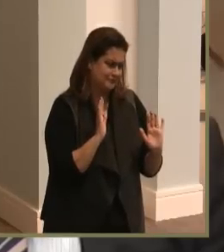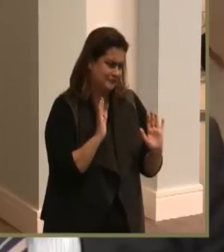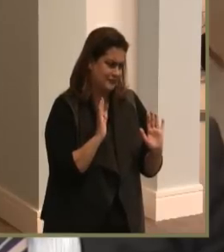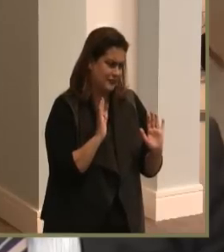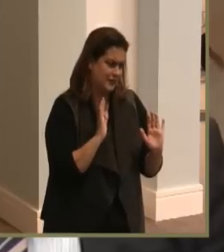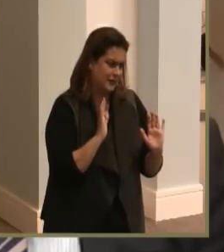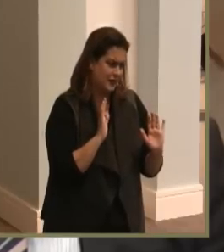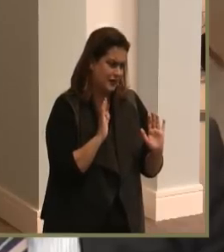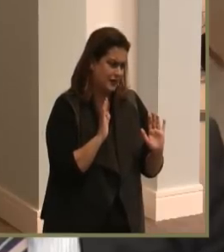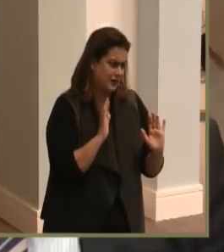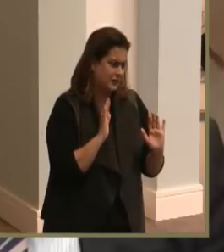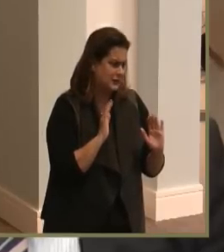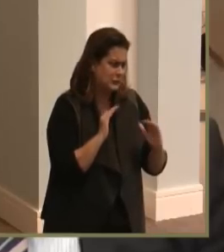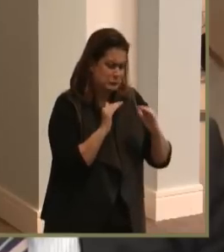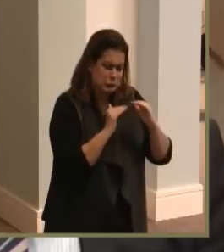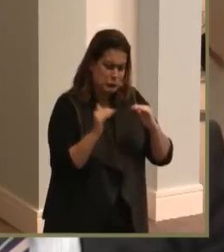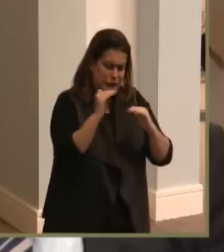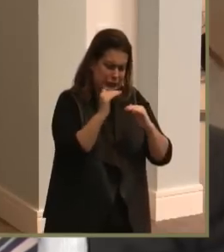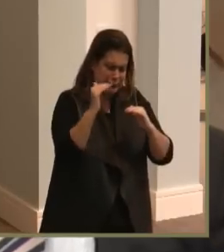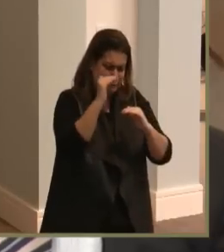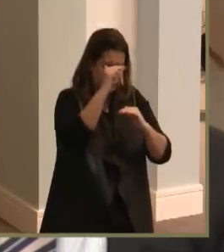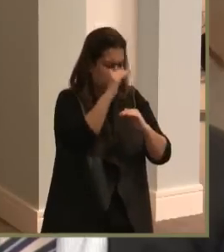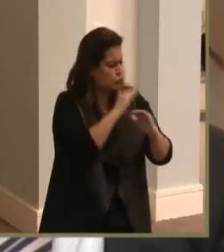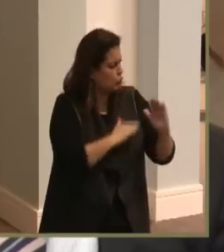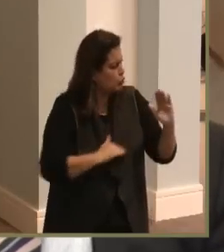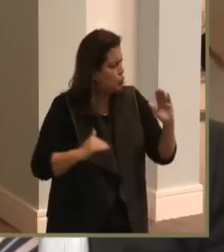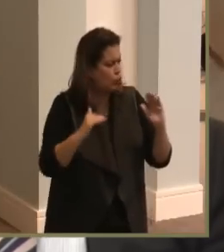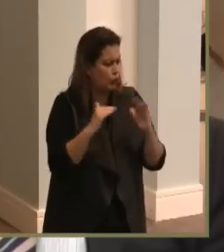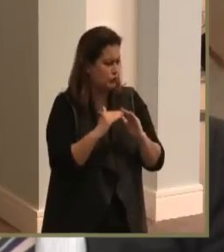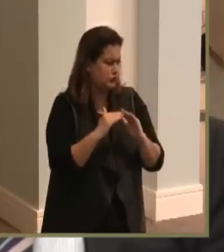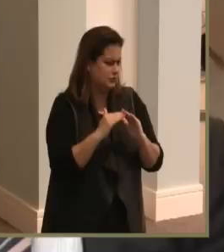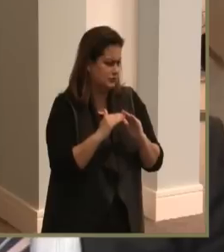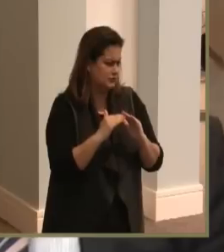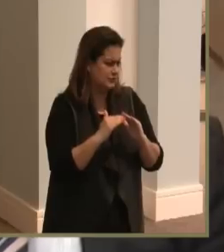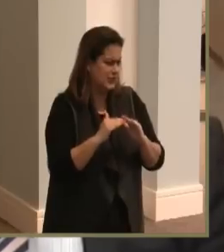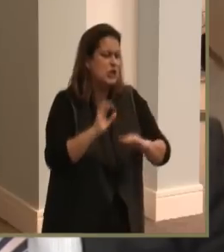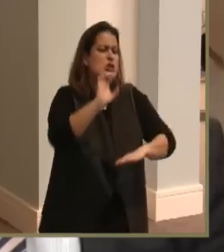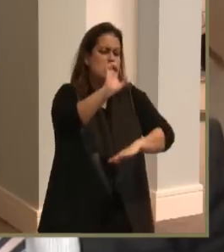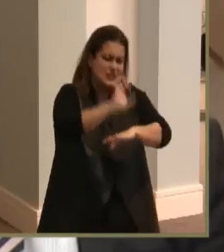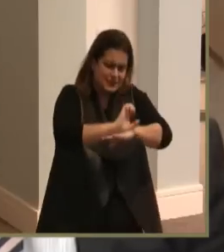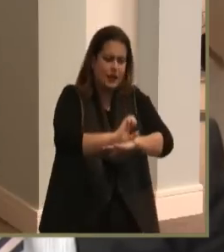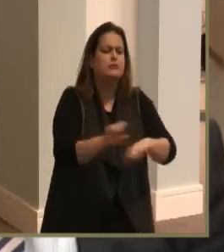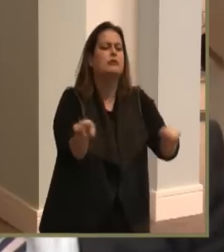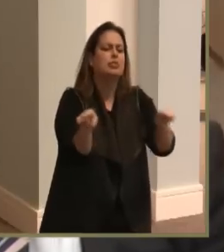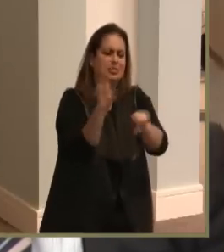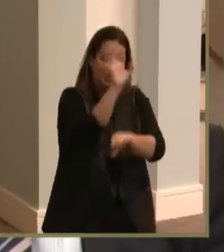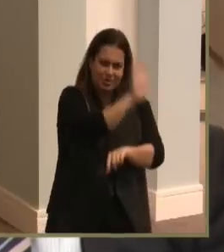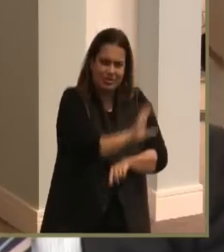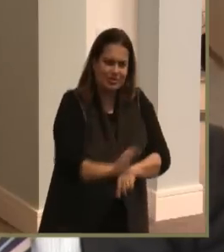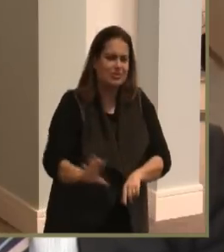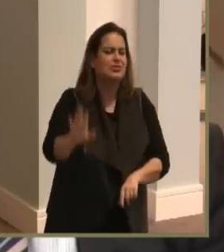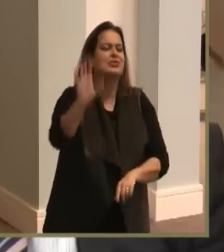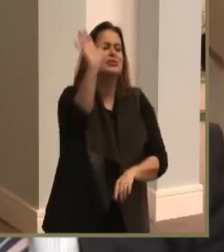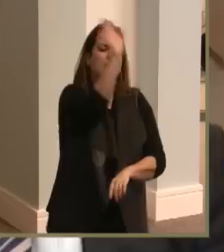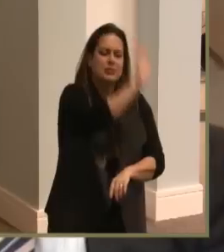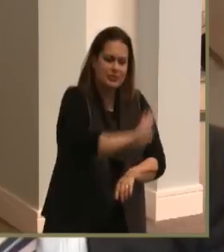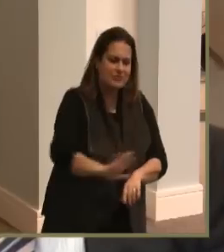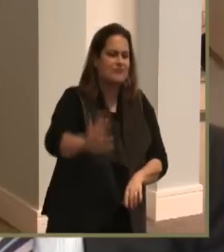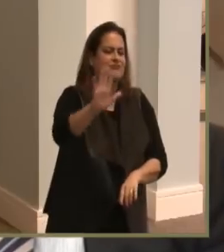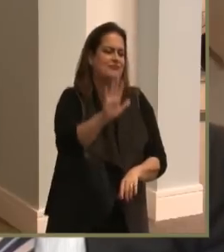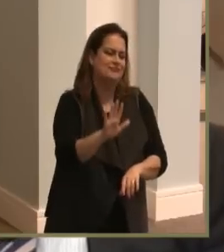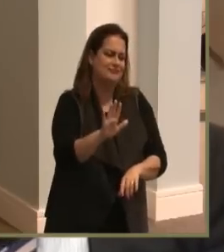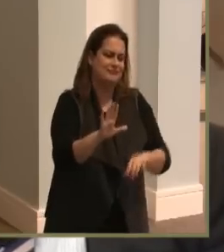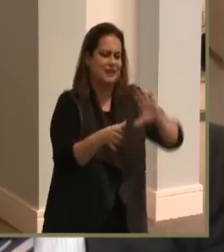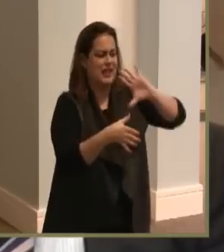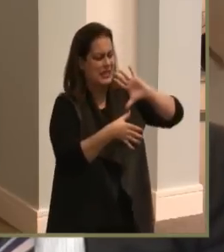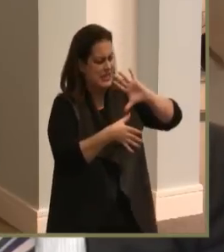Em todos os níveis da União, dos estados e dos municípios, em todos os lugares, na América do